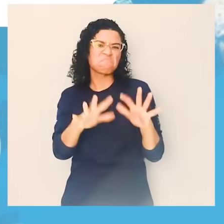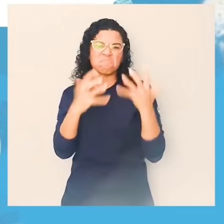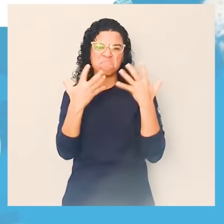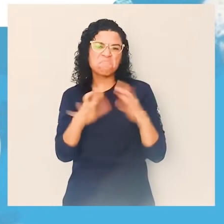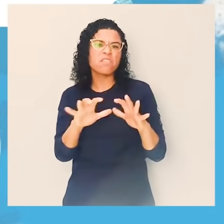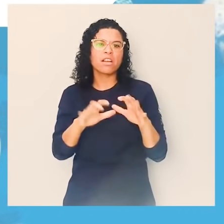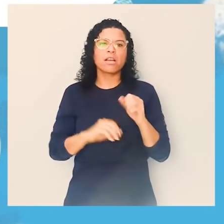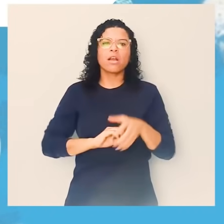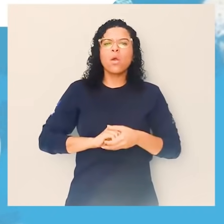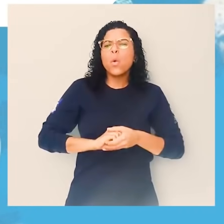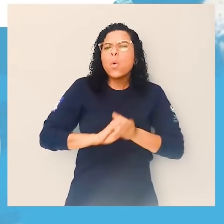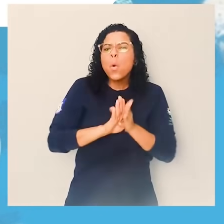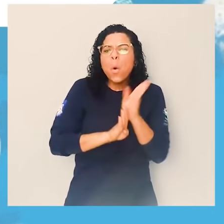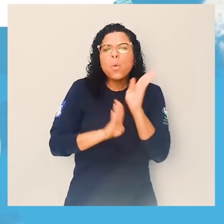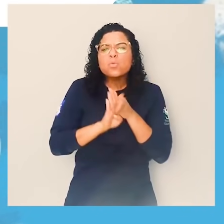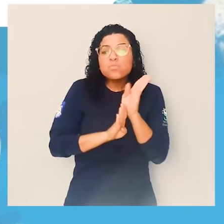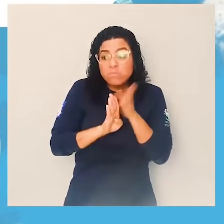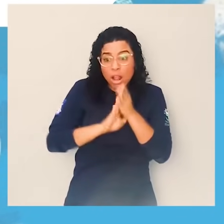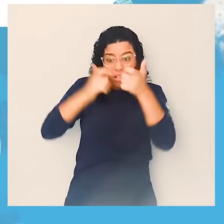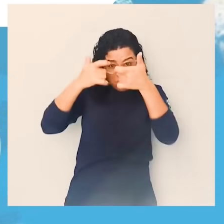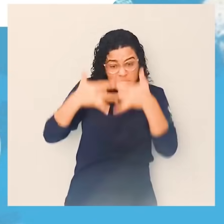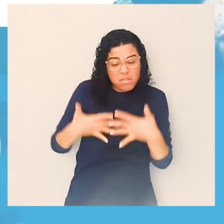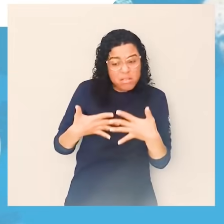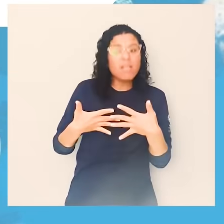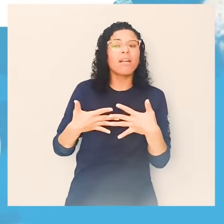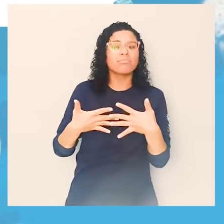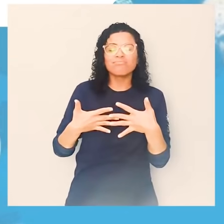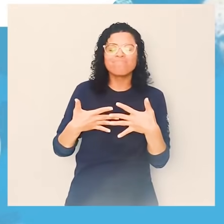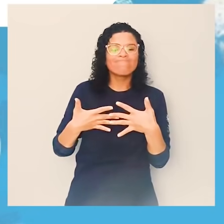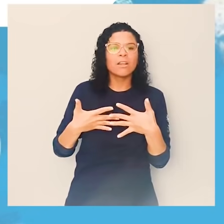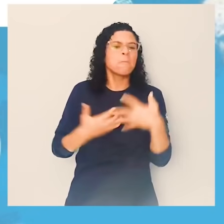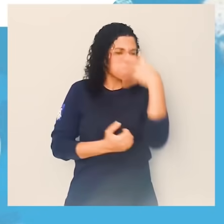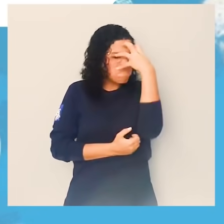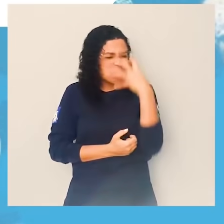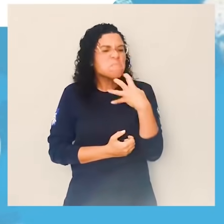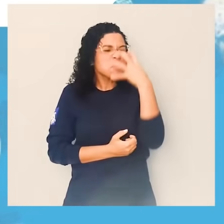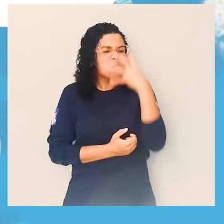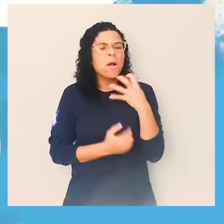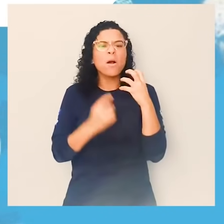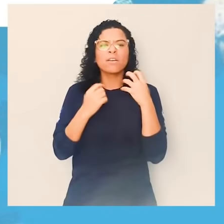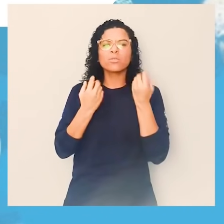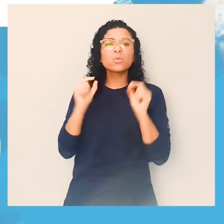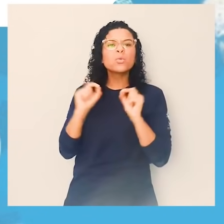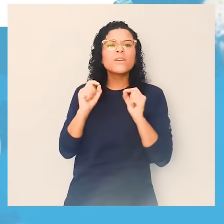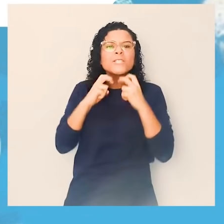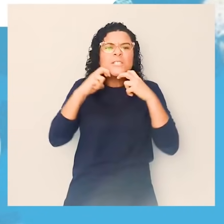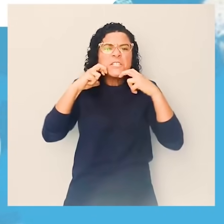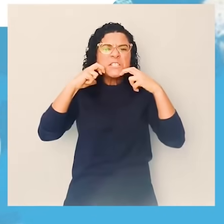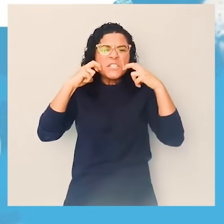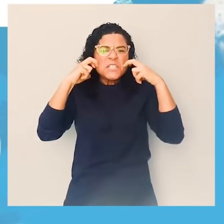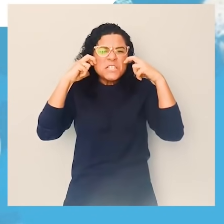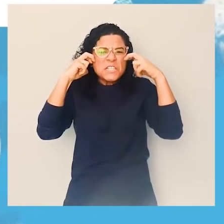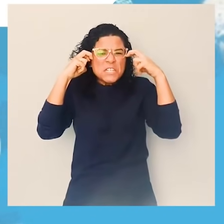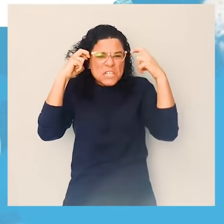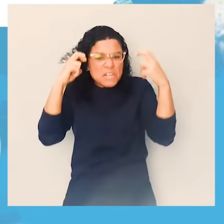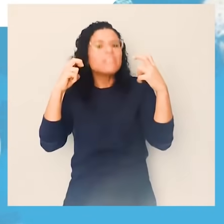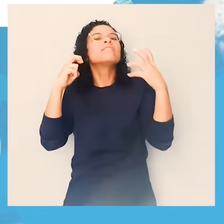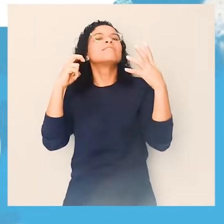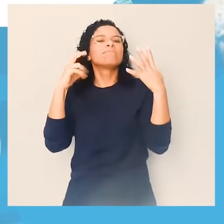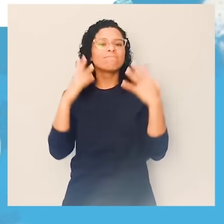nada. Era só um conselheiro qualquer abrir a boca para dar um conselho e ele ficava vermelhinho de